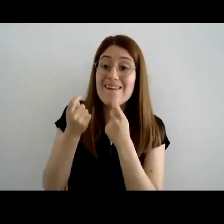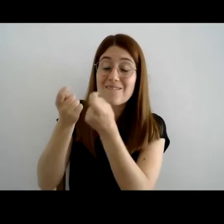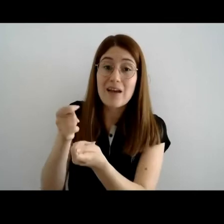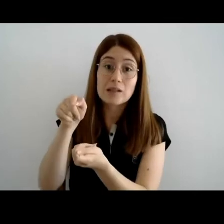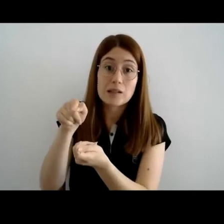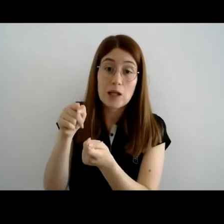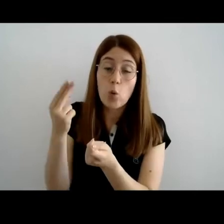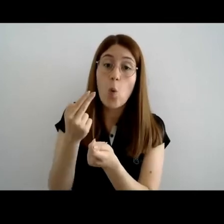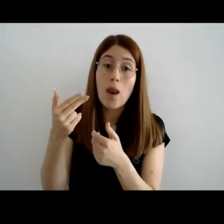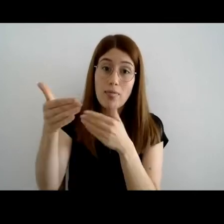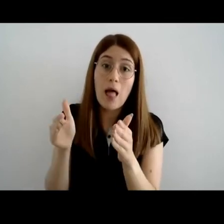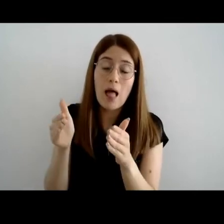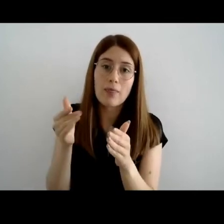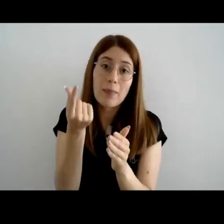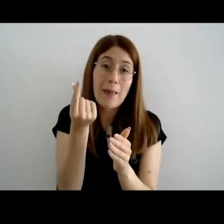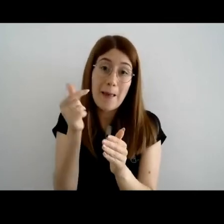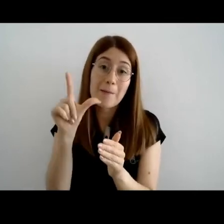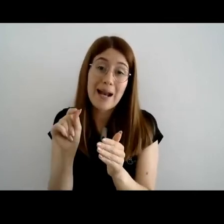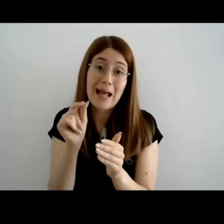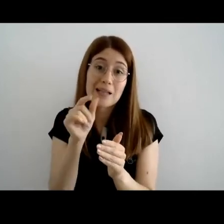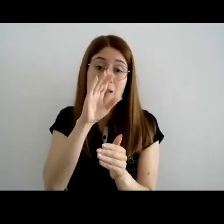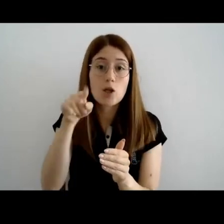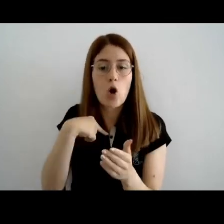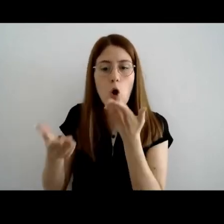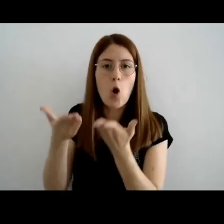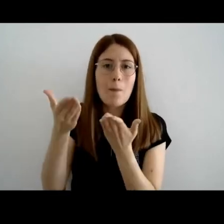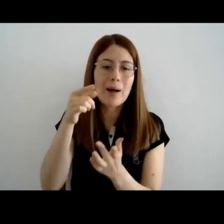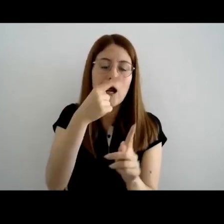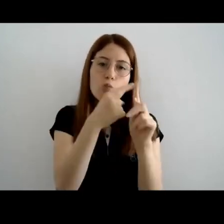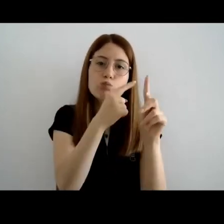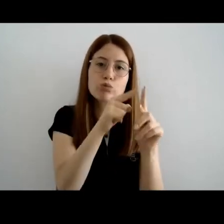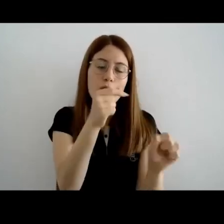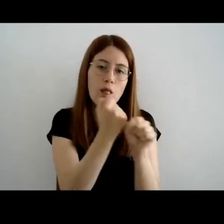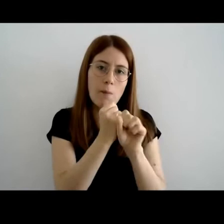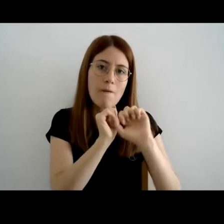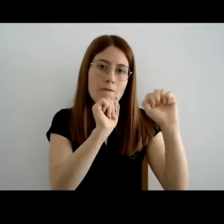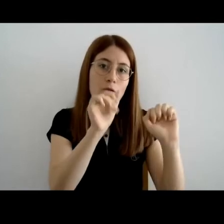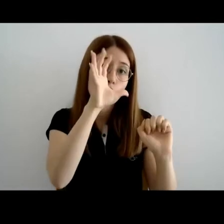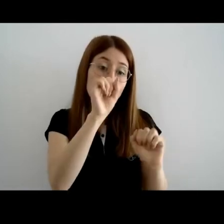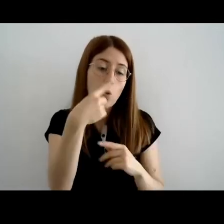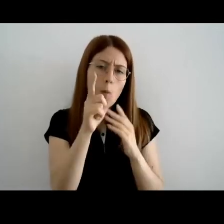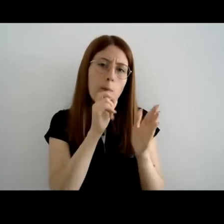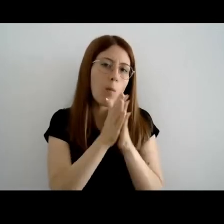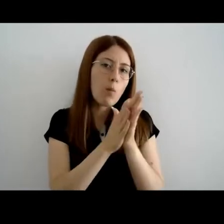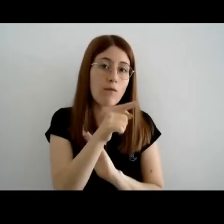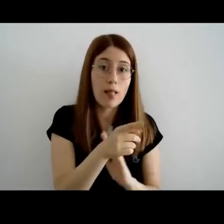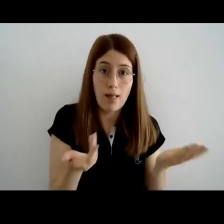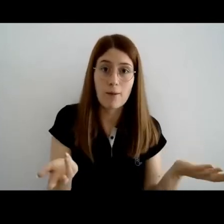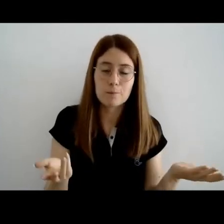unidade é relativamente barato para o benefício operacional que o Estado retira desta unidade.